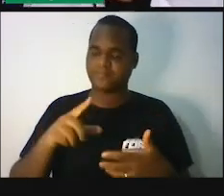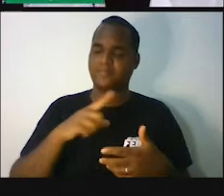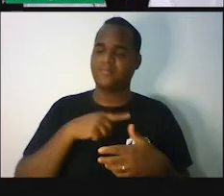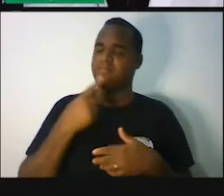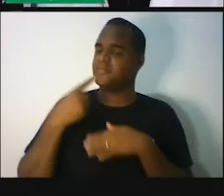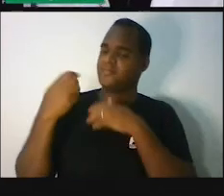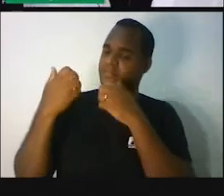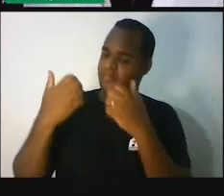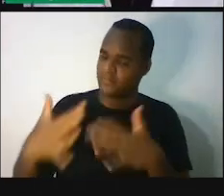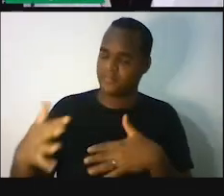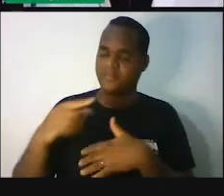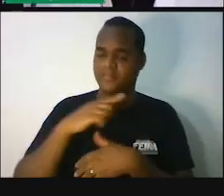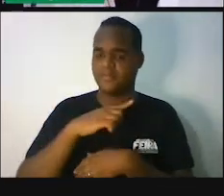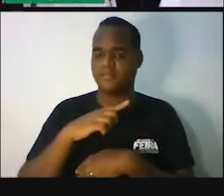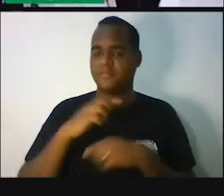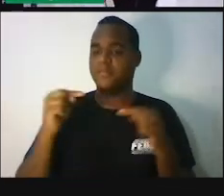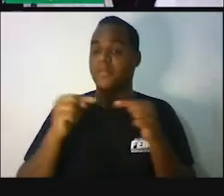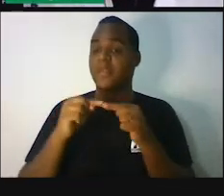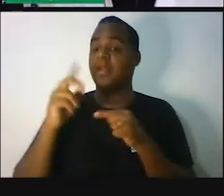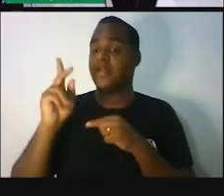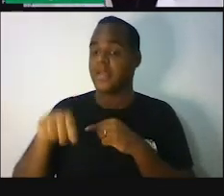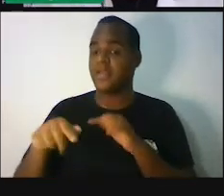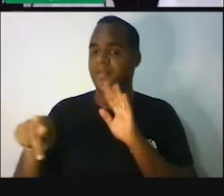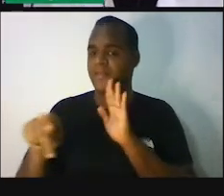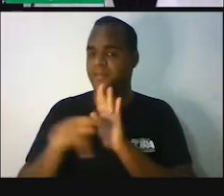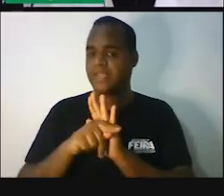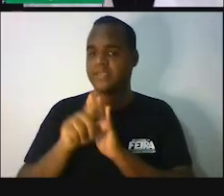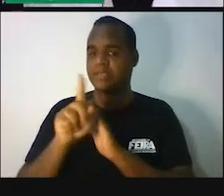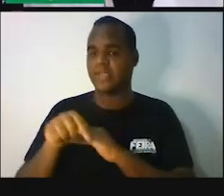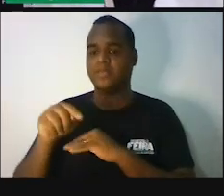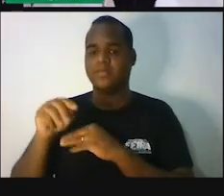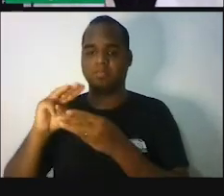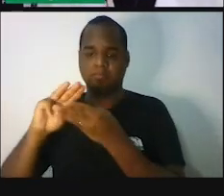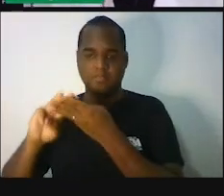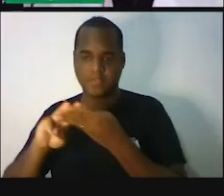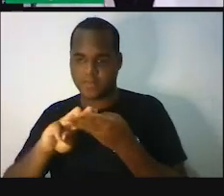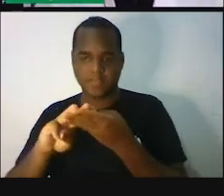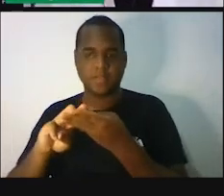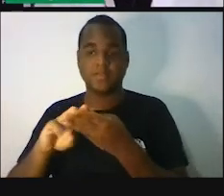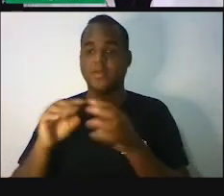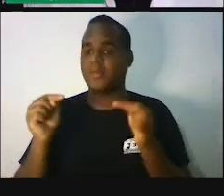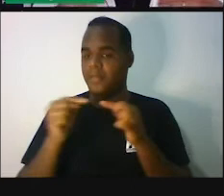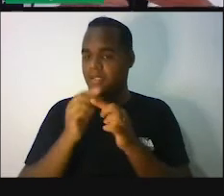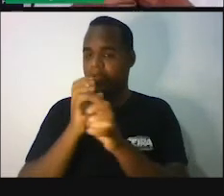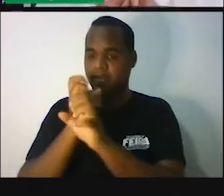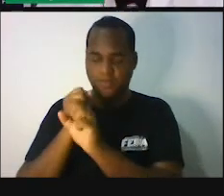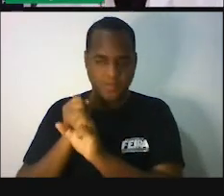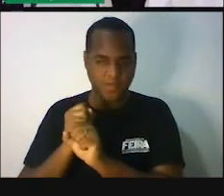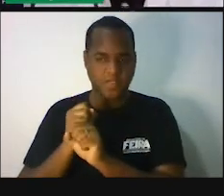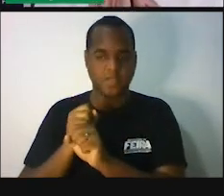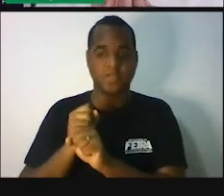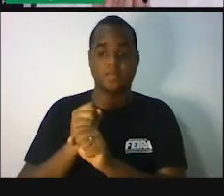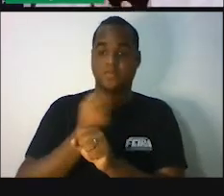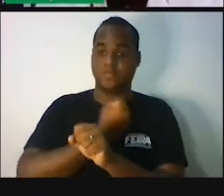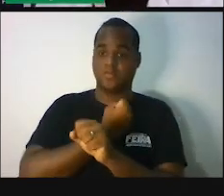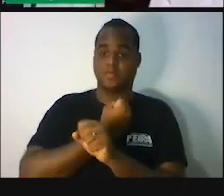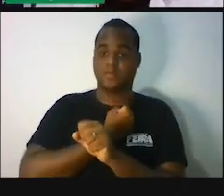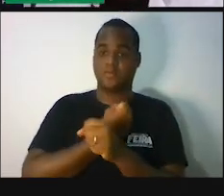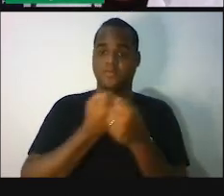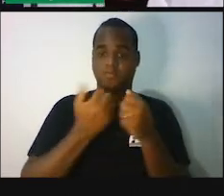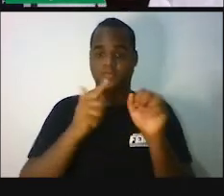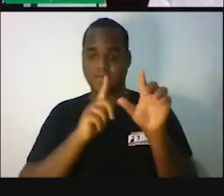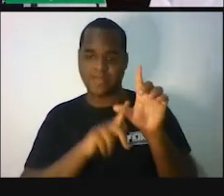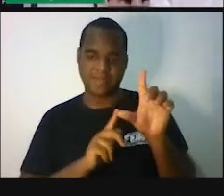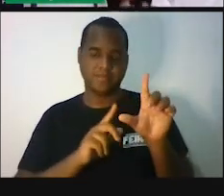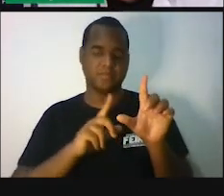que a álgebra é a parte da matemática que vai fazer cálculo com números e